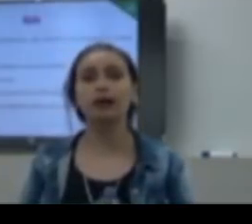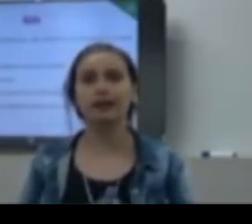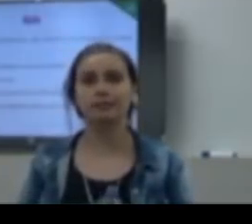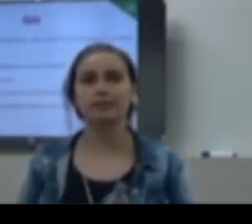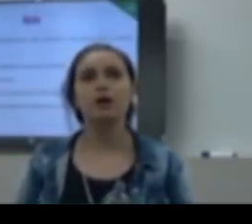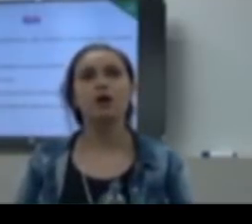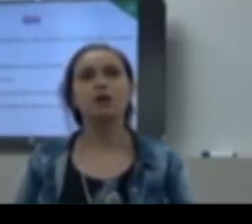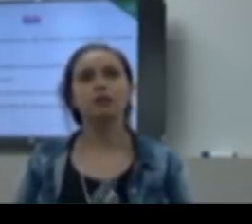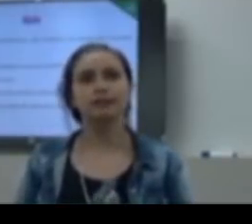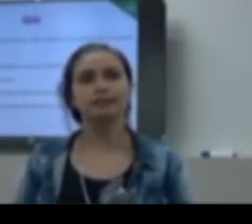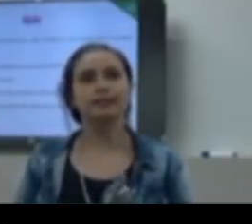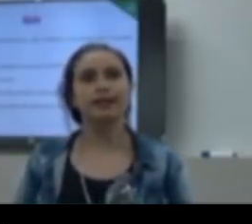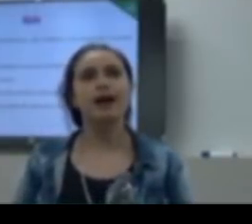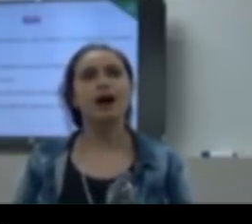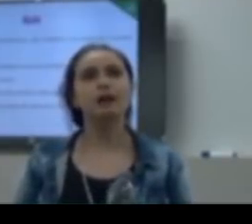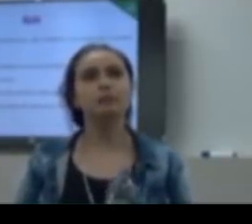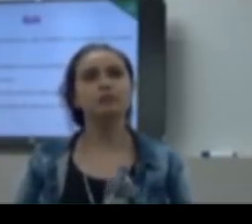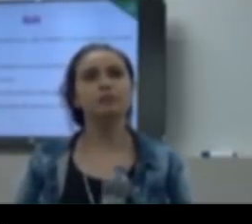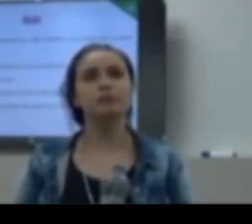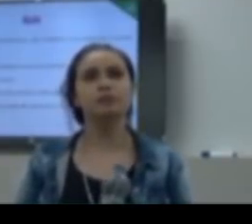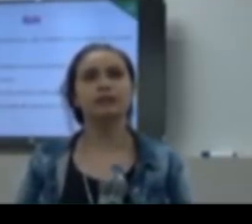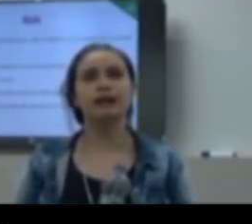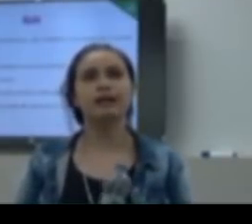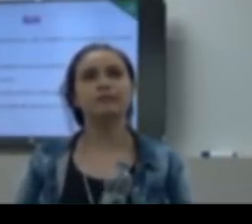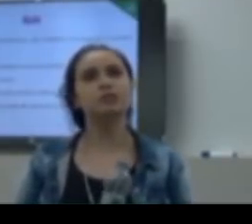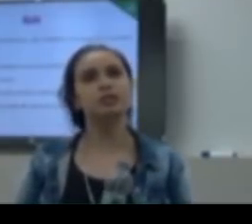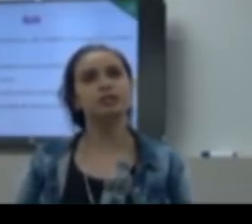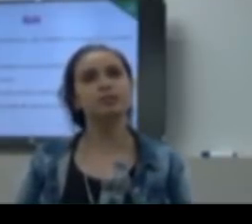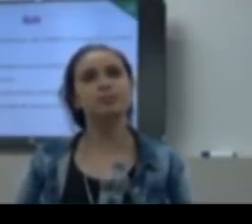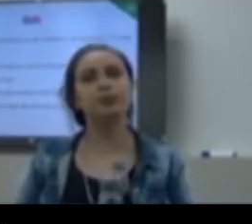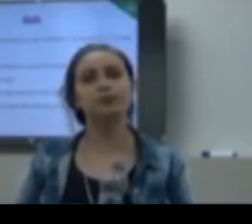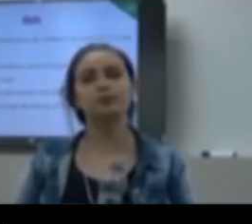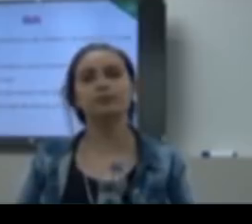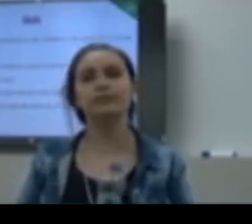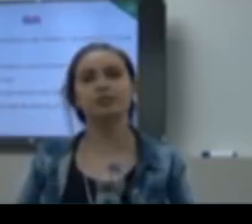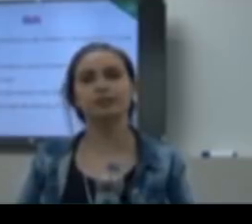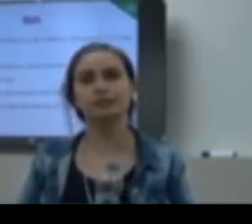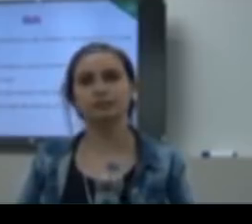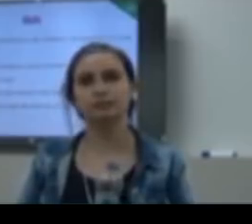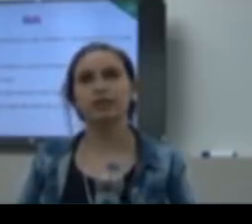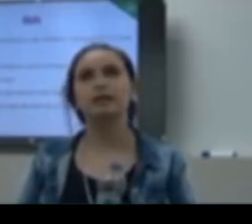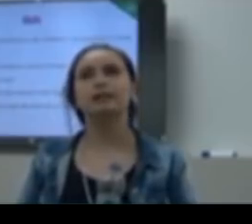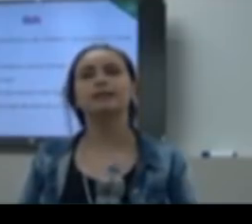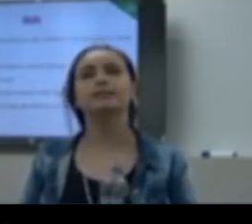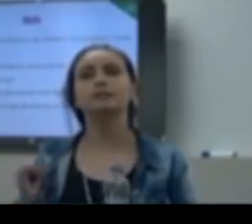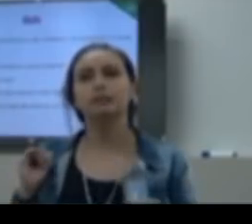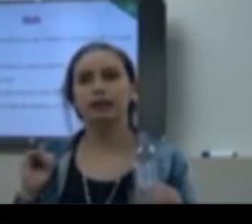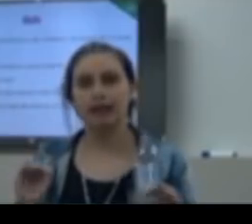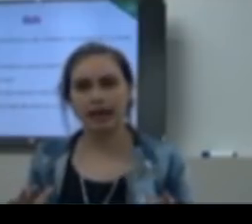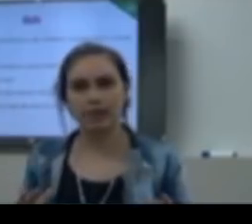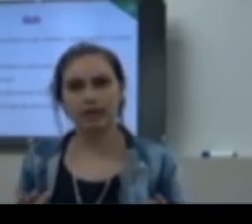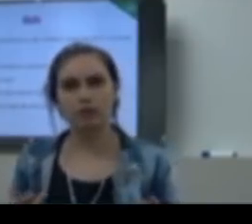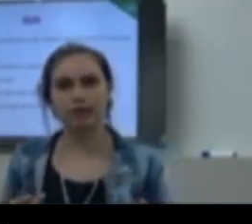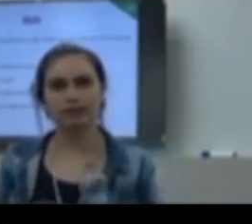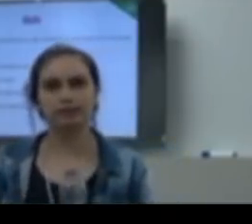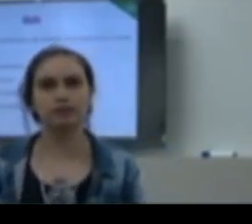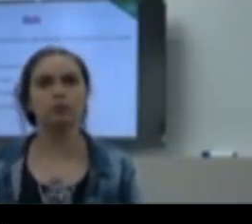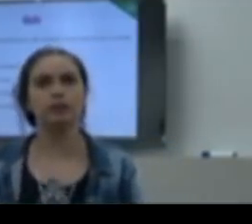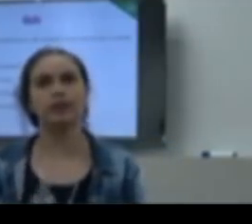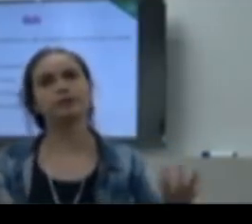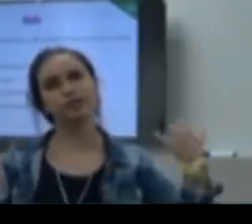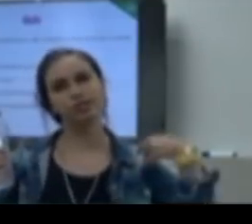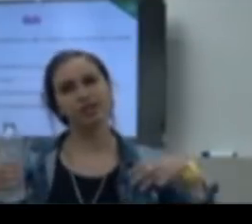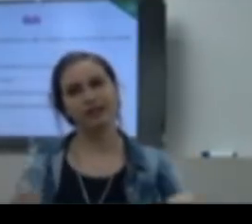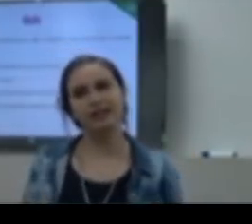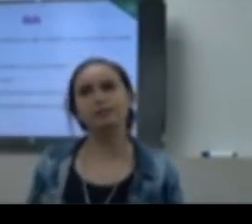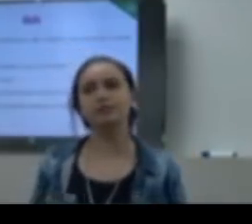Mata dos Cocais. Ou letra D. Ambos possuem árvores de grande porte em sua vegetação. Tá? Então, leiam aí com atenção,